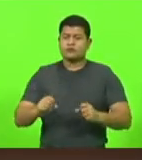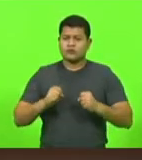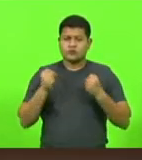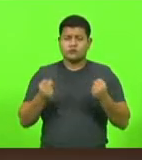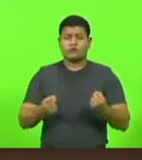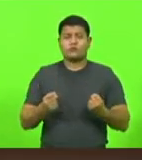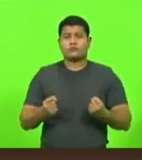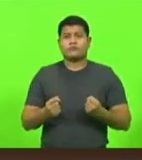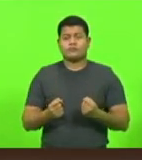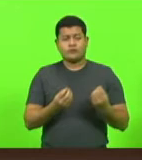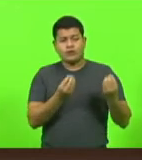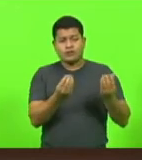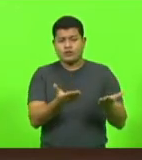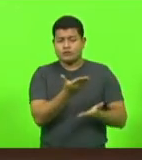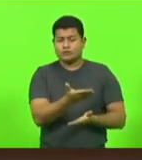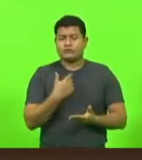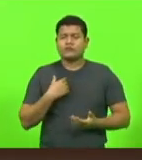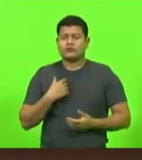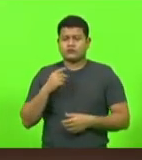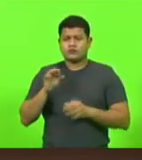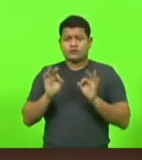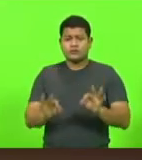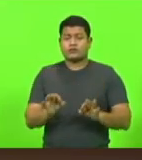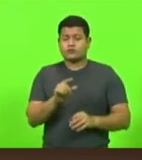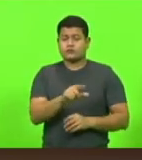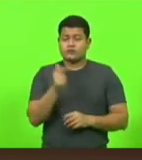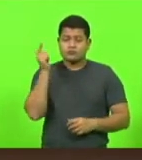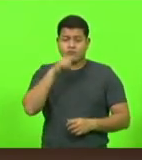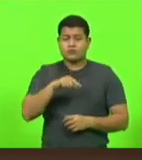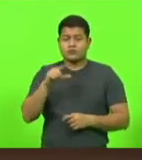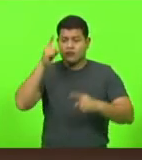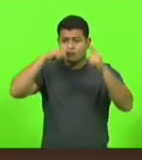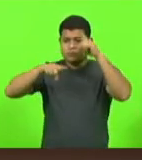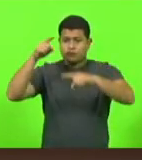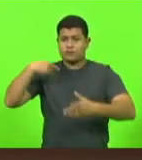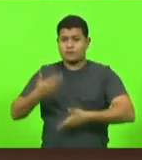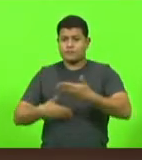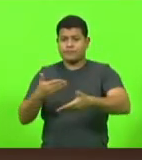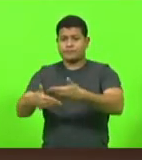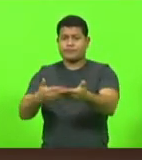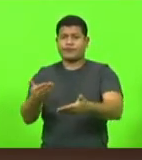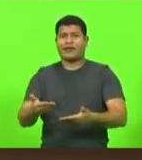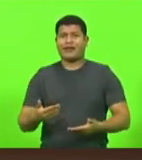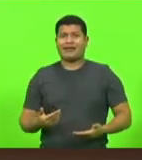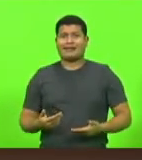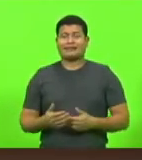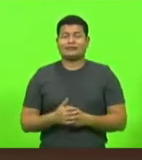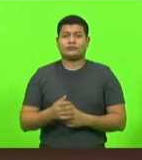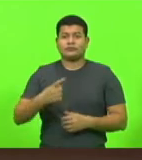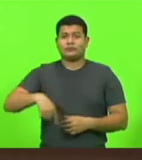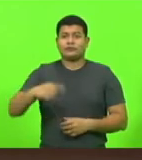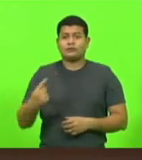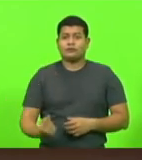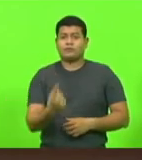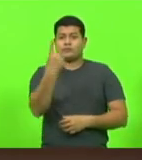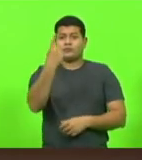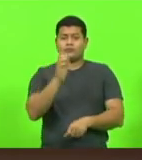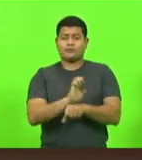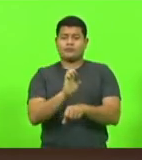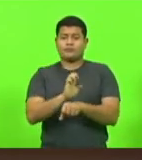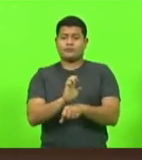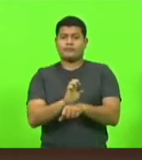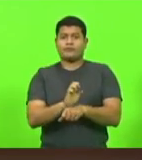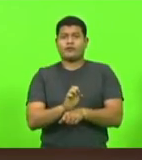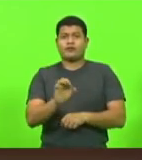dada em boas mãos e tenho certeza que Vossa Excelência vai conseguir comandar esse processo. Como disse, nós fomos o primeiro Estado a fazer o nosso